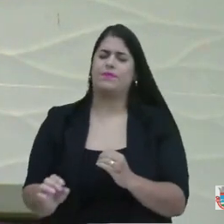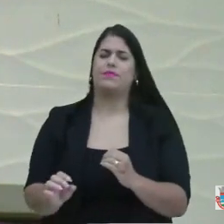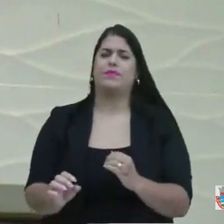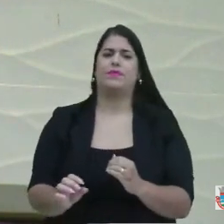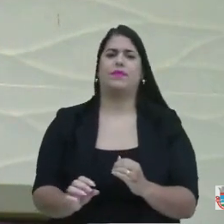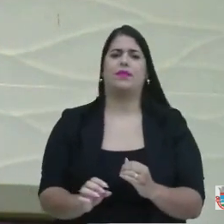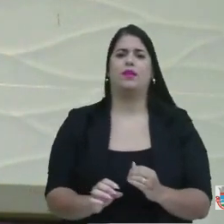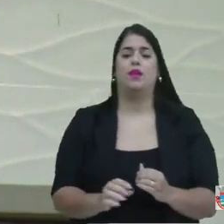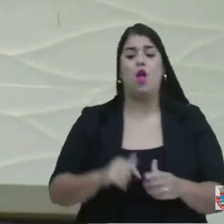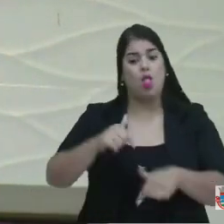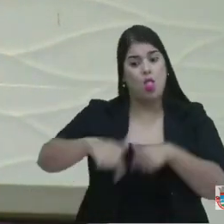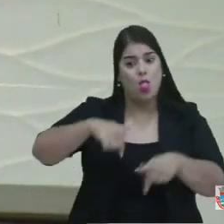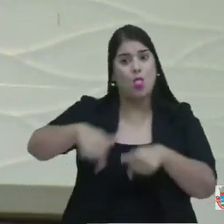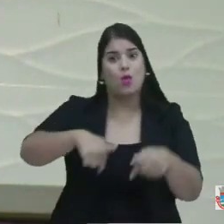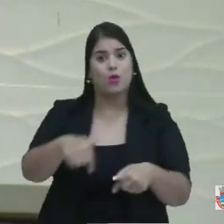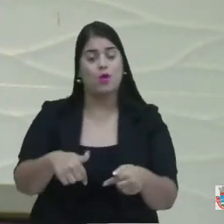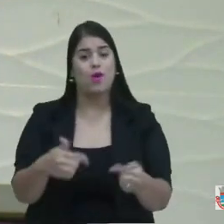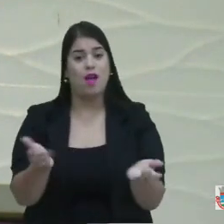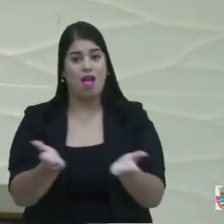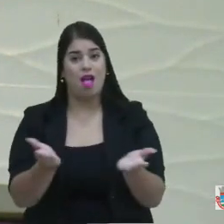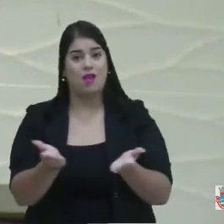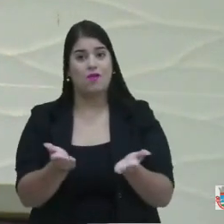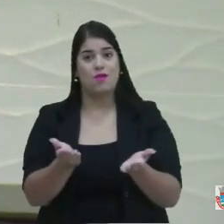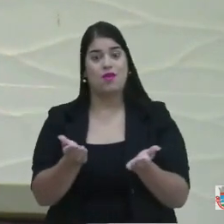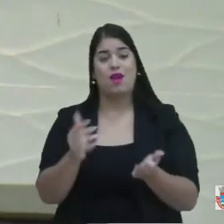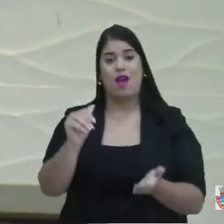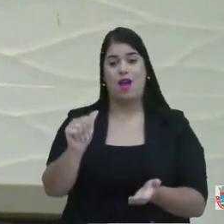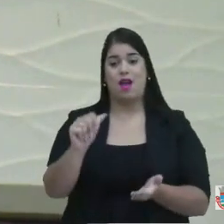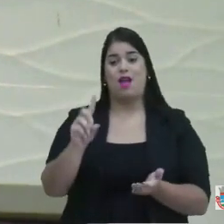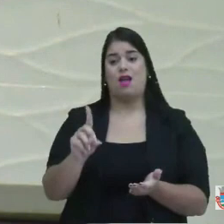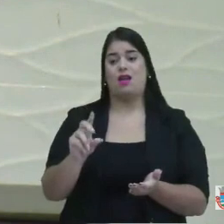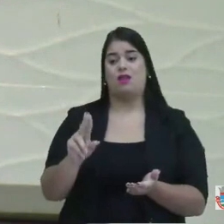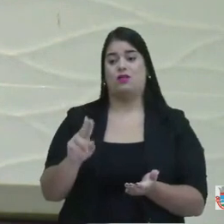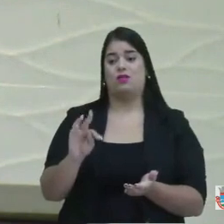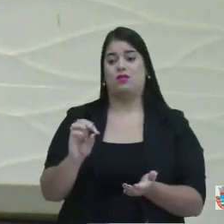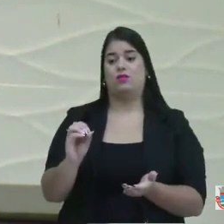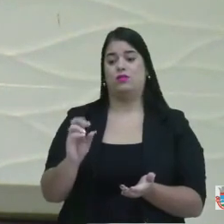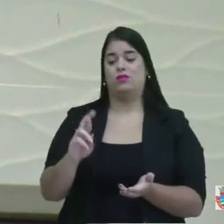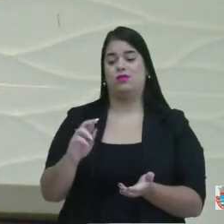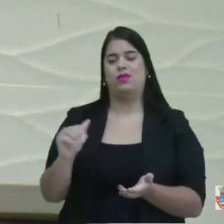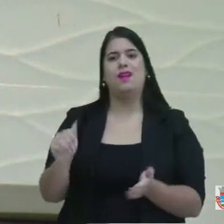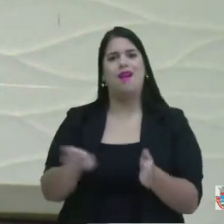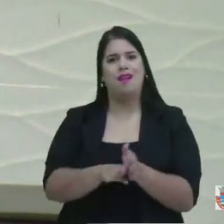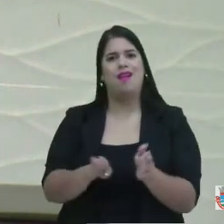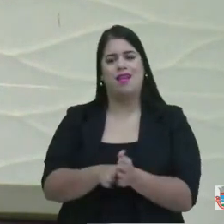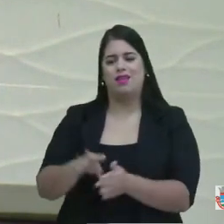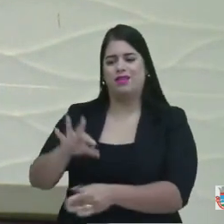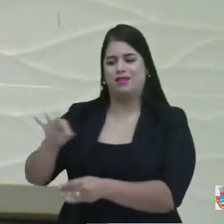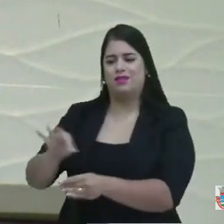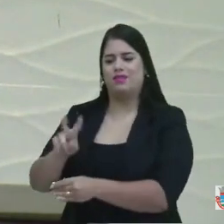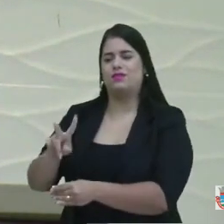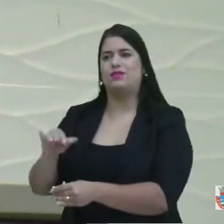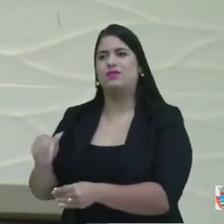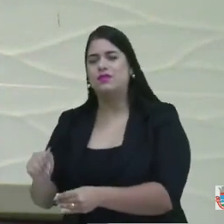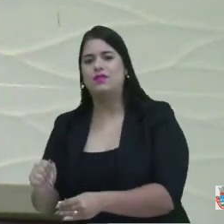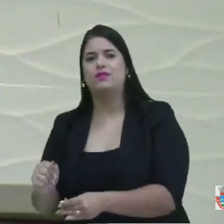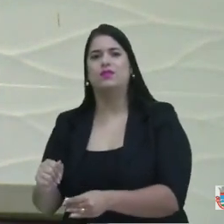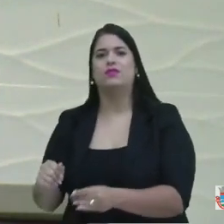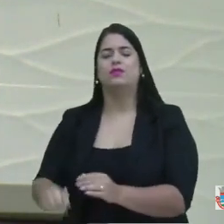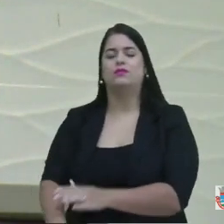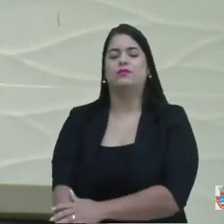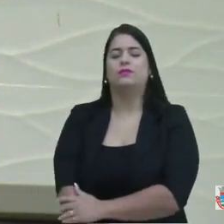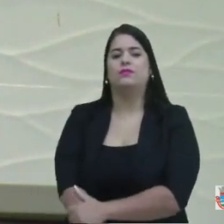e fez com que a doutora chegasse lá na Vila do Espírito Santo. E vocês acham, depois de tudo pronto, o município,